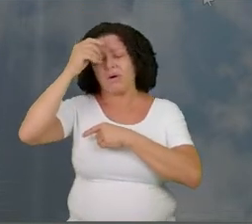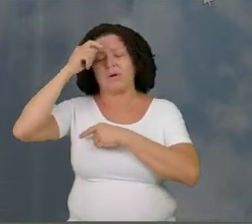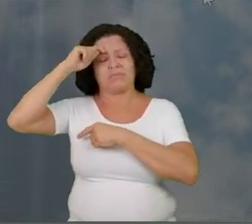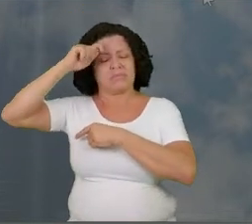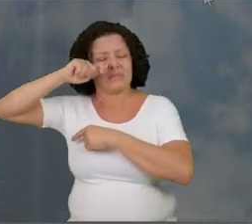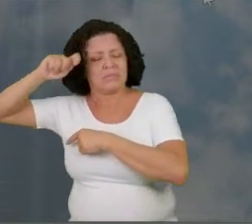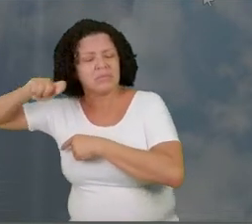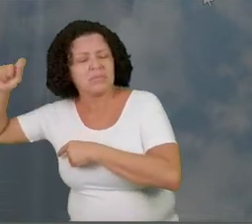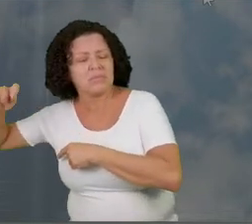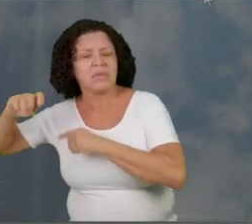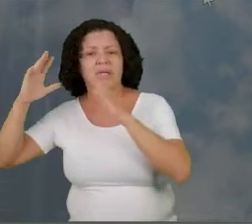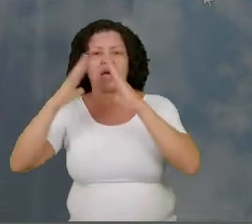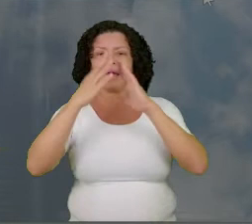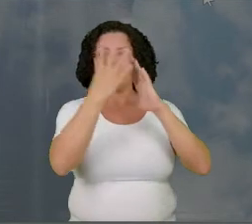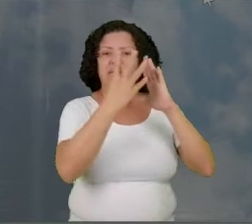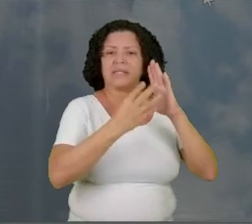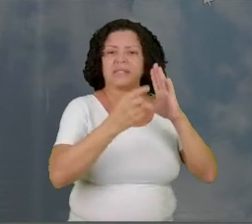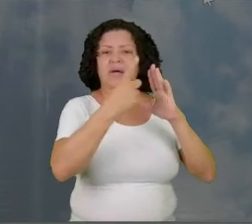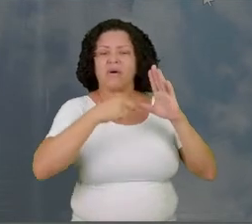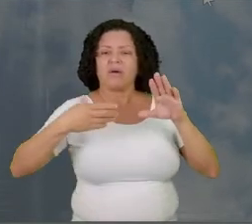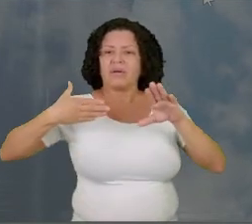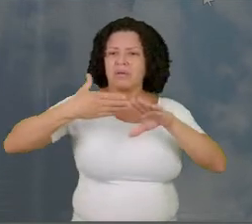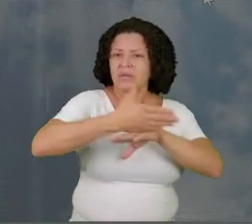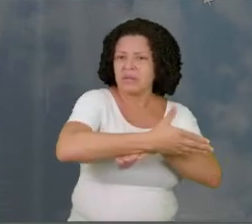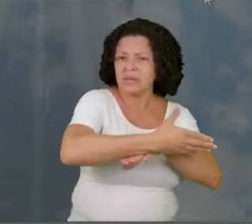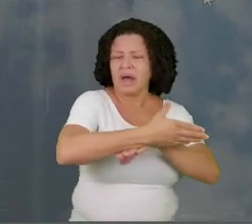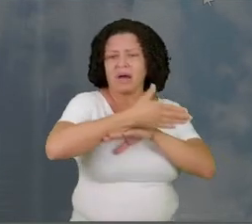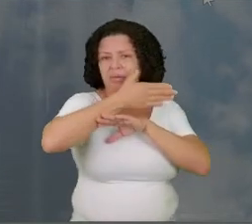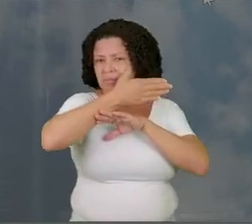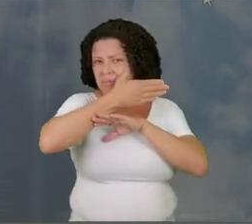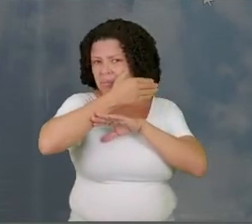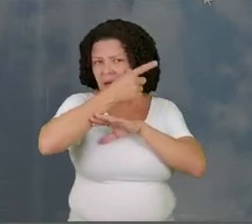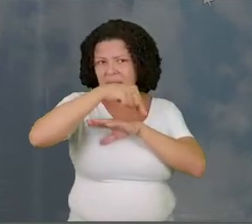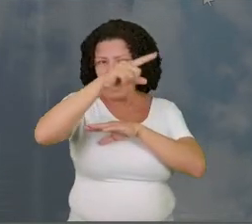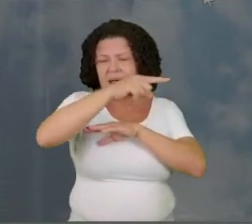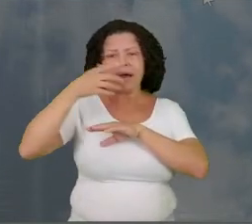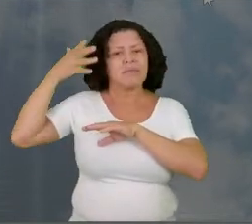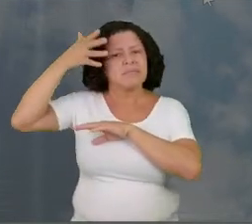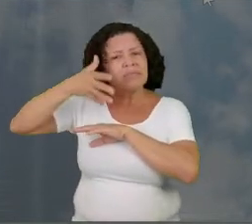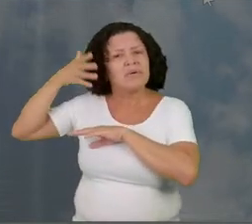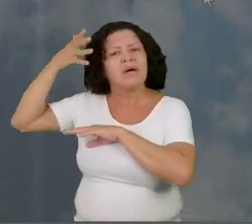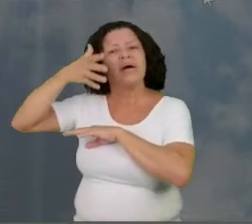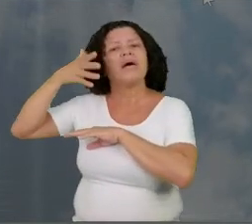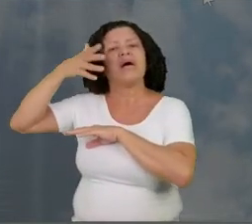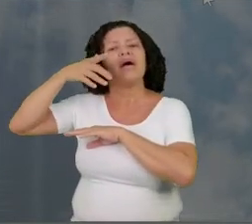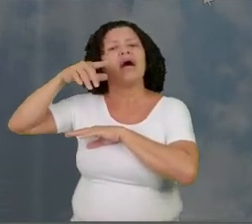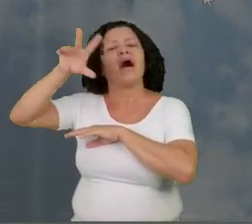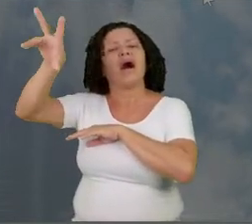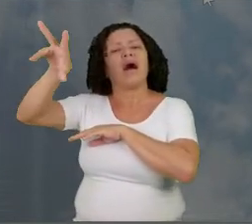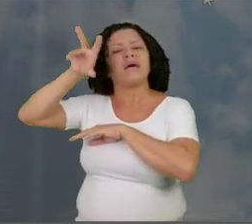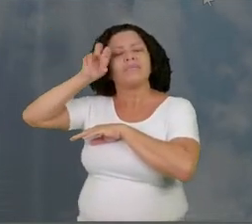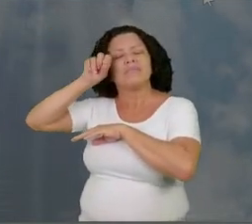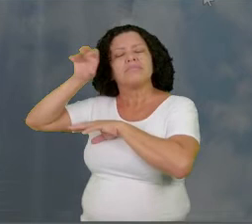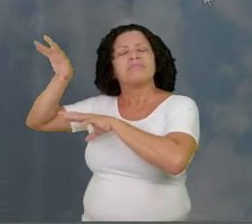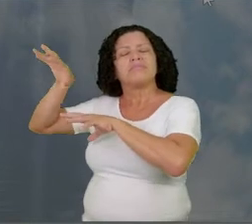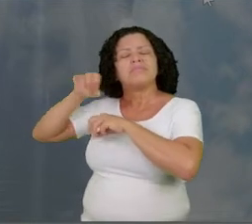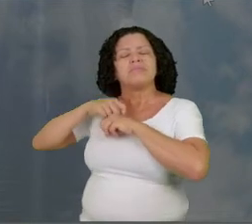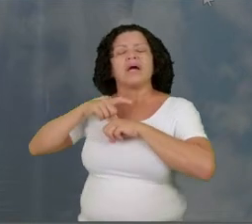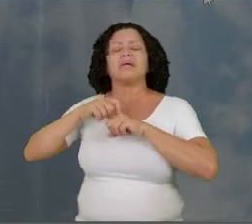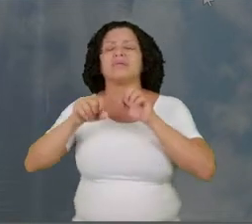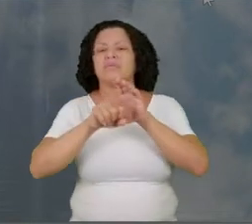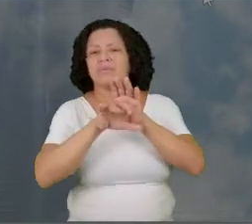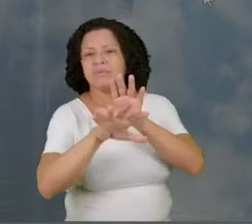nos trabalhos da casa espírita, né? Quando nós frequentamos, assistimos às palestras, ouvimos as psicografias, tomamos